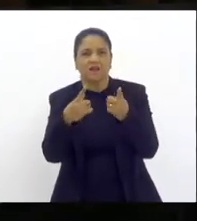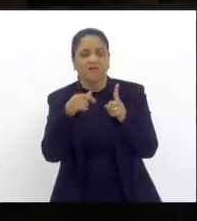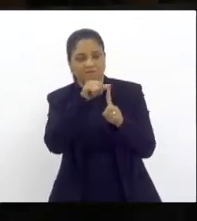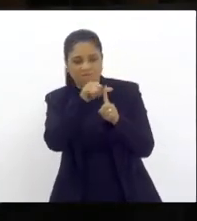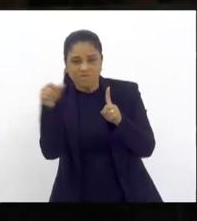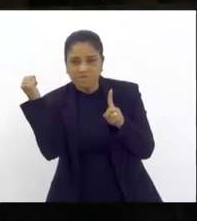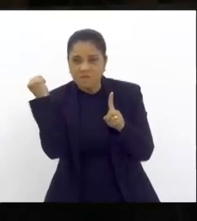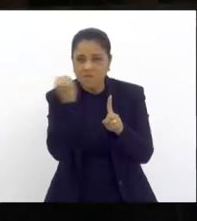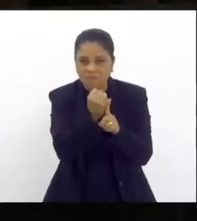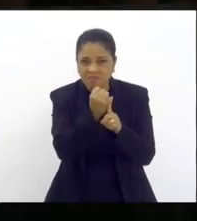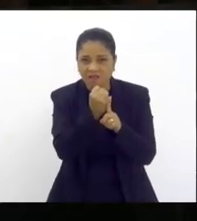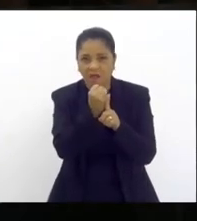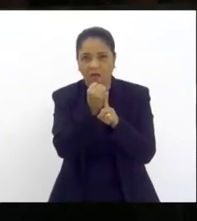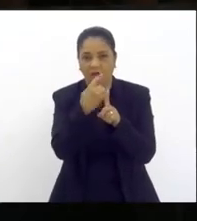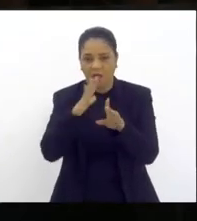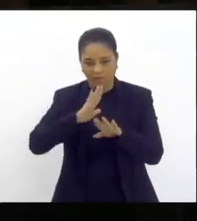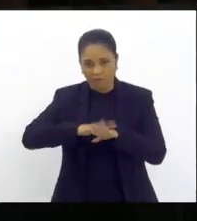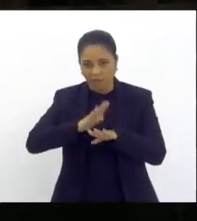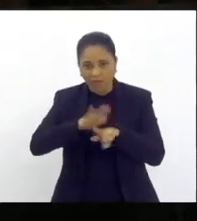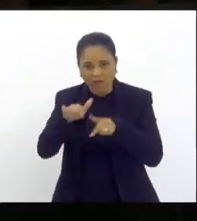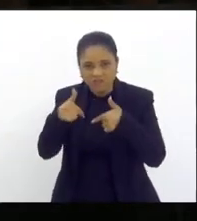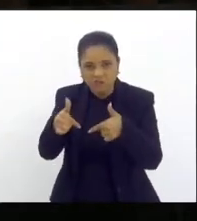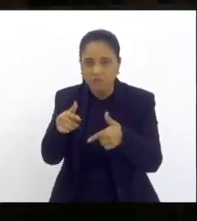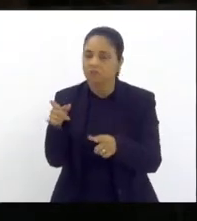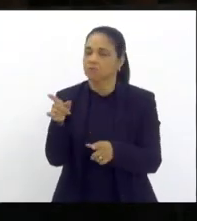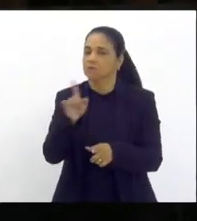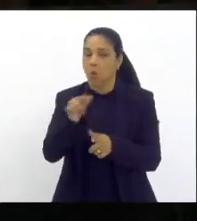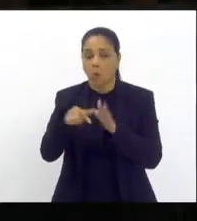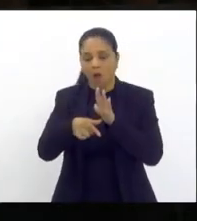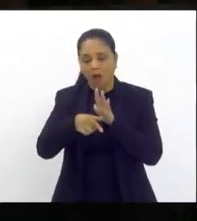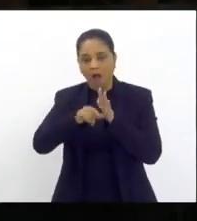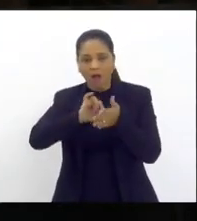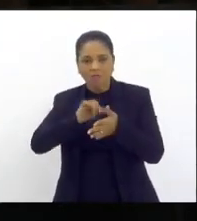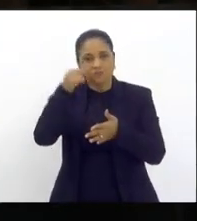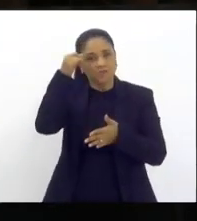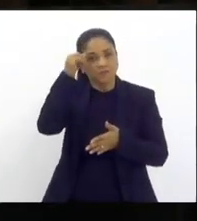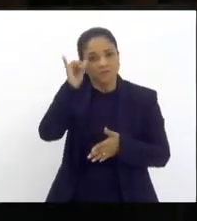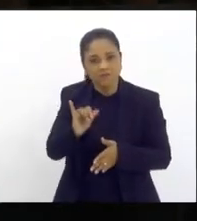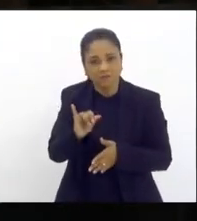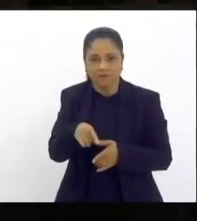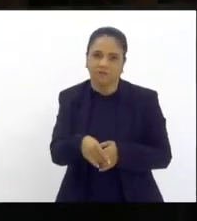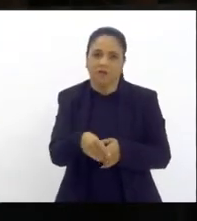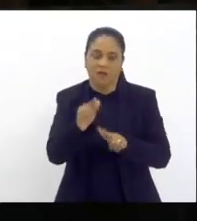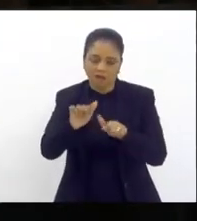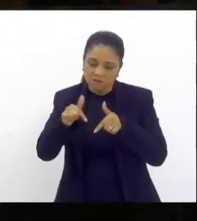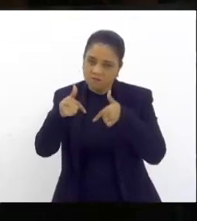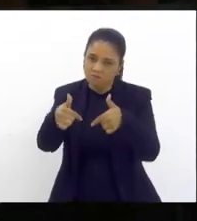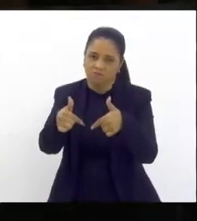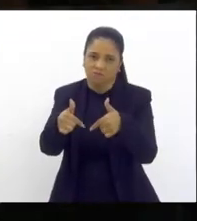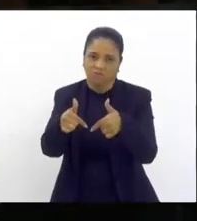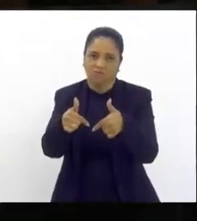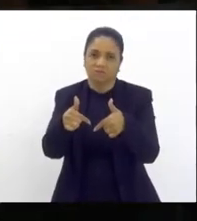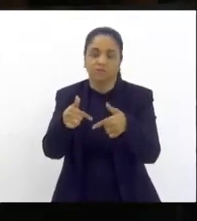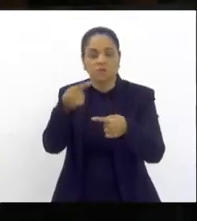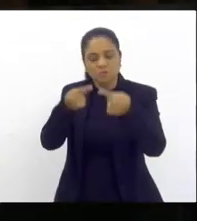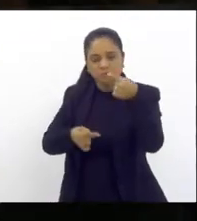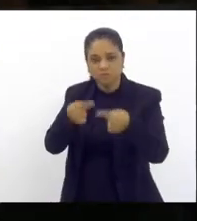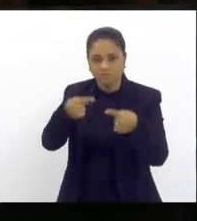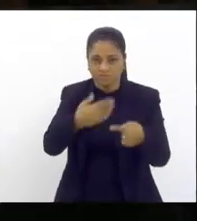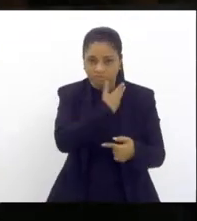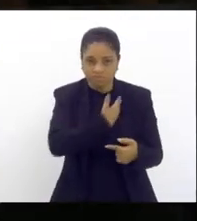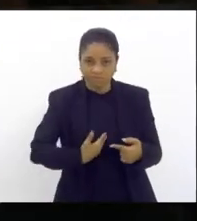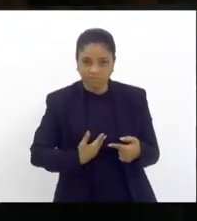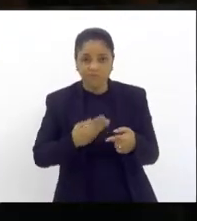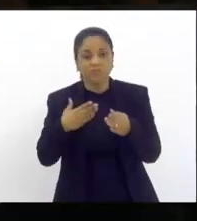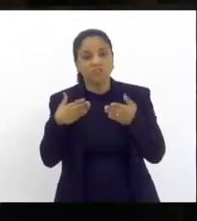que a gente tem que tomar algum tipo de decisão. Pelo contrário, a gente precisa que essas ações e essas políticas públicas cheguem